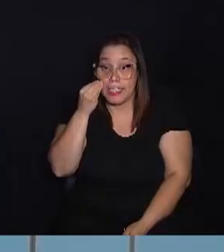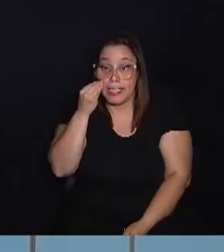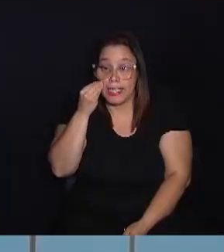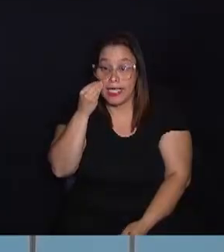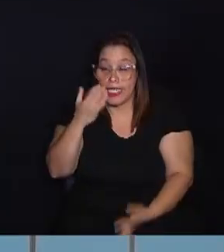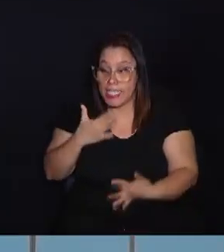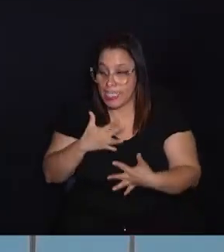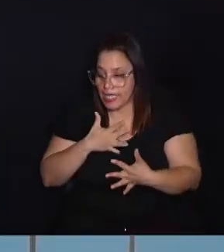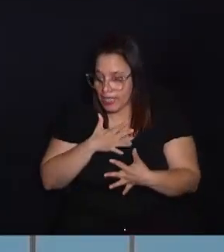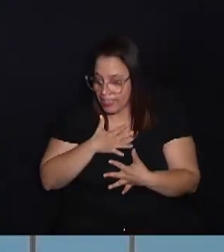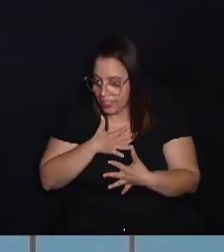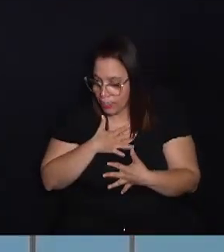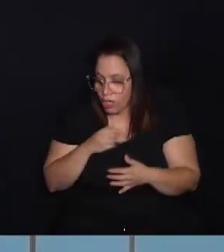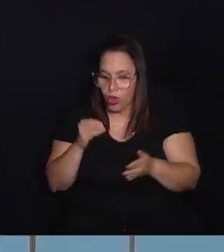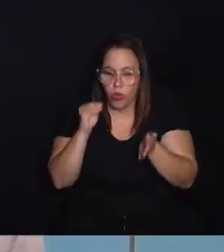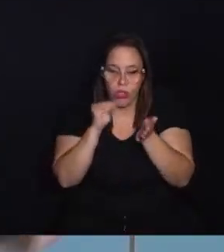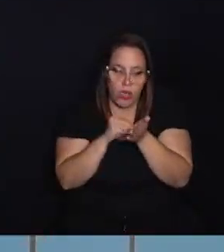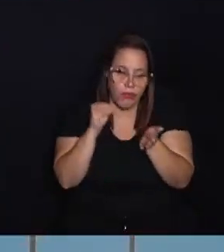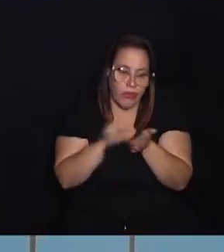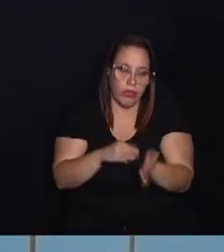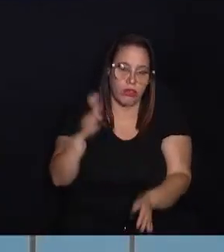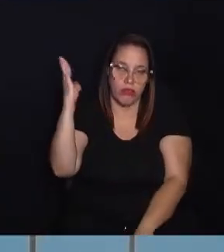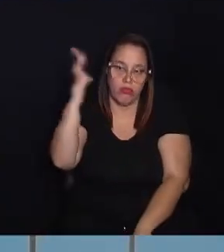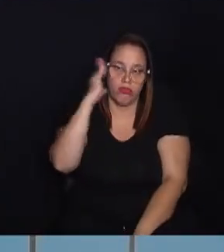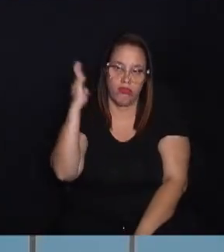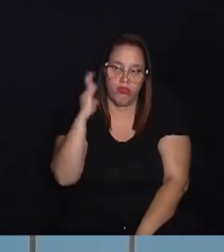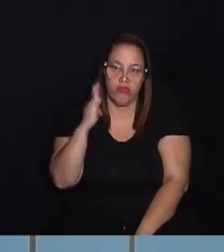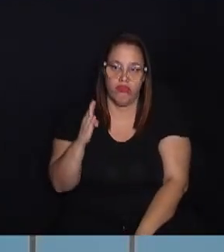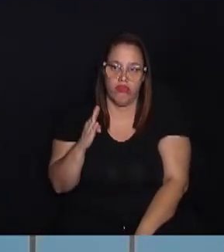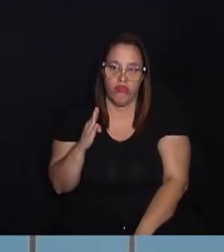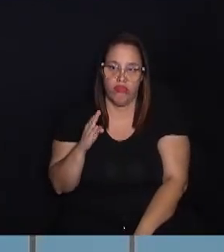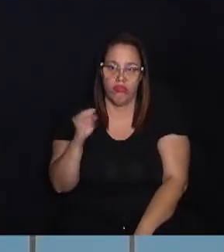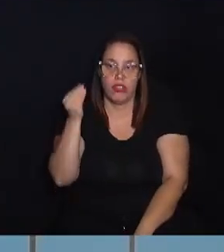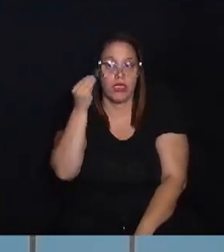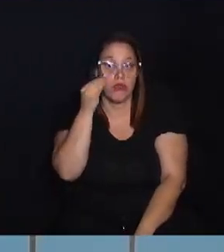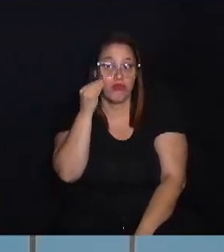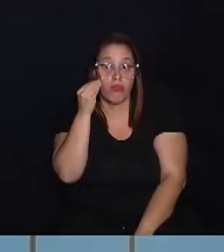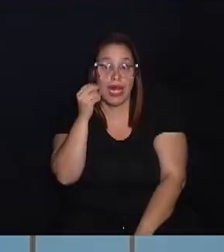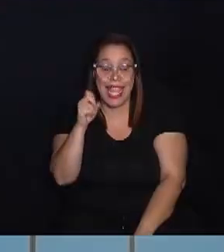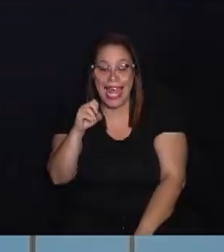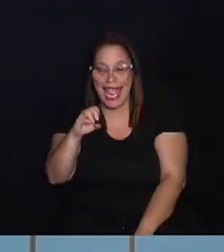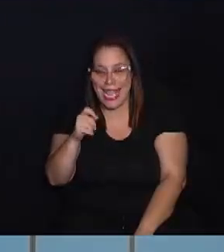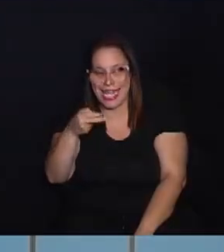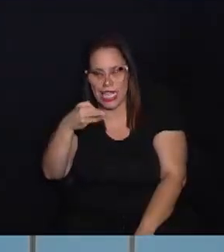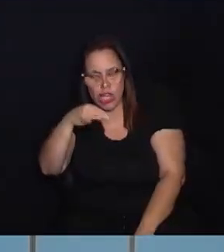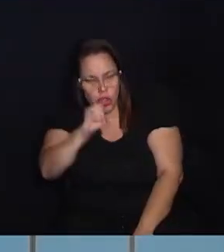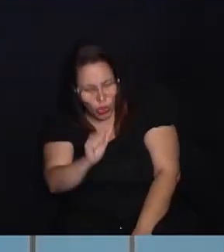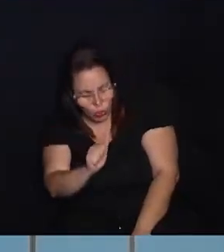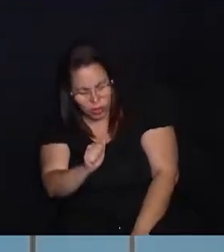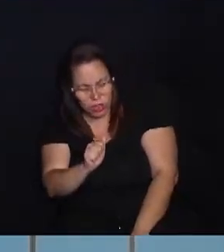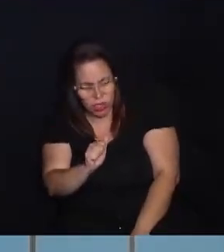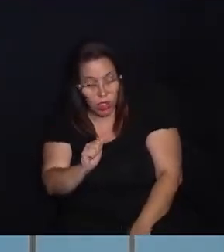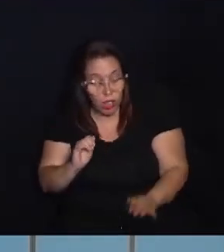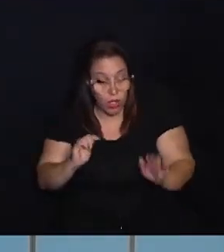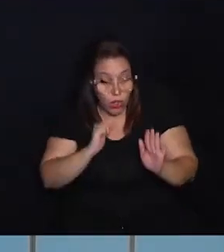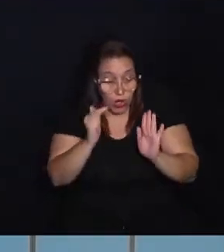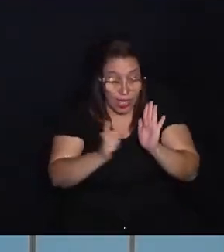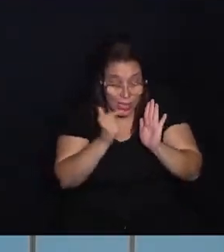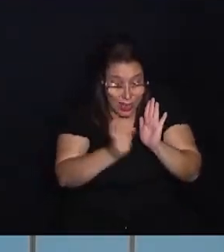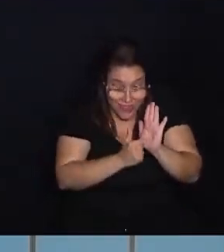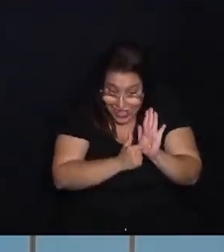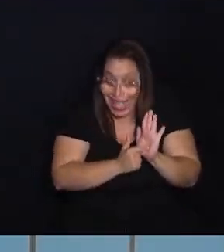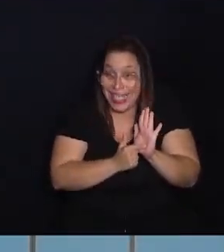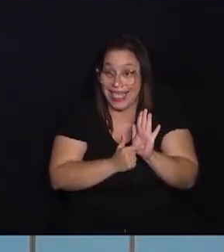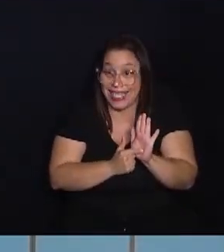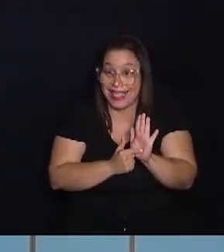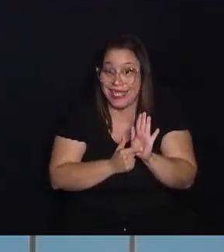exitosas. O que falta para o Brasil é que essas experiências exitosas virem evidências exitosas